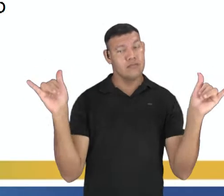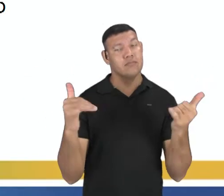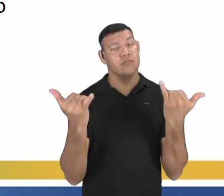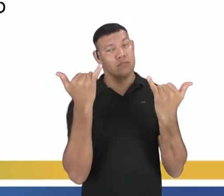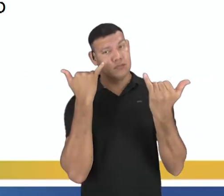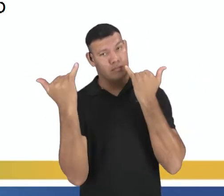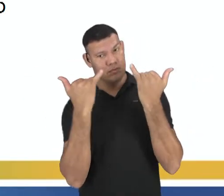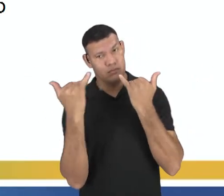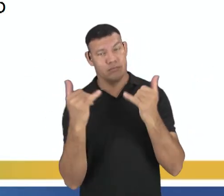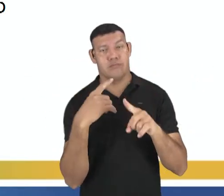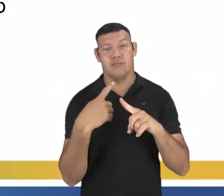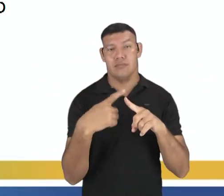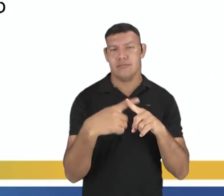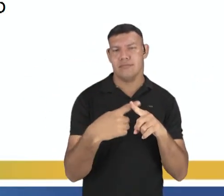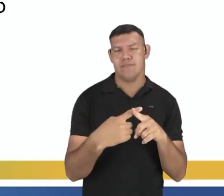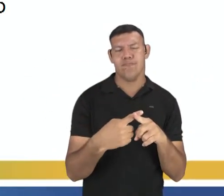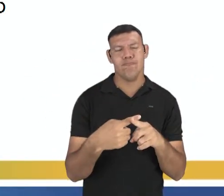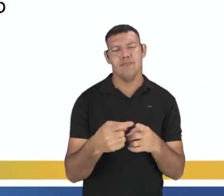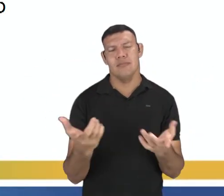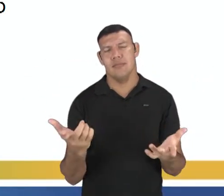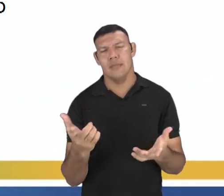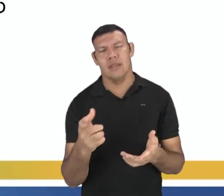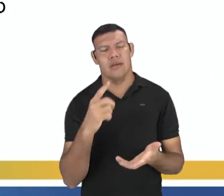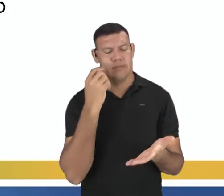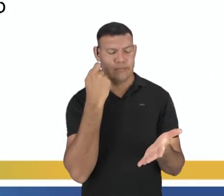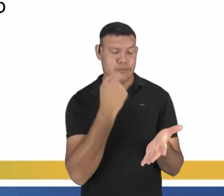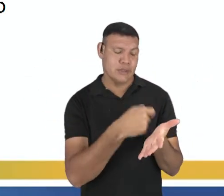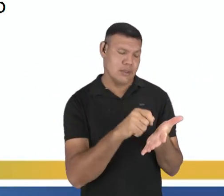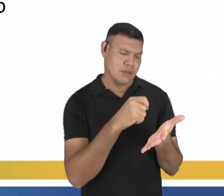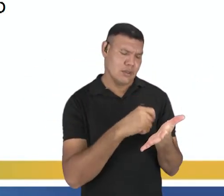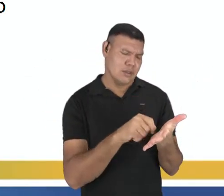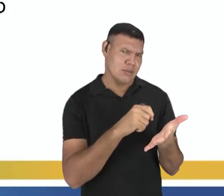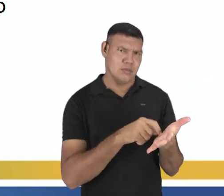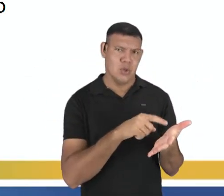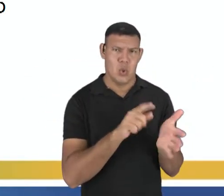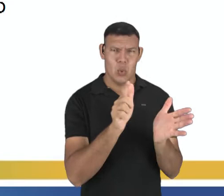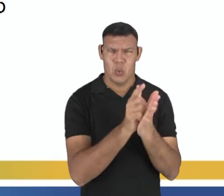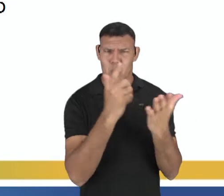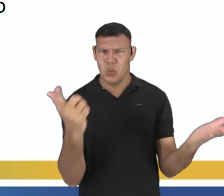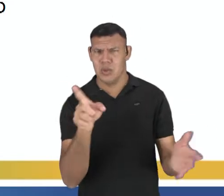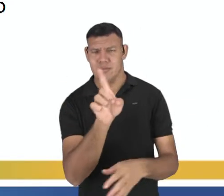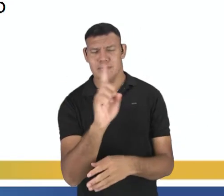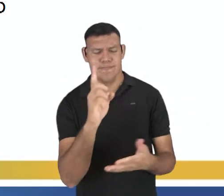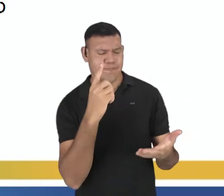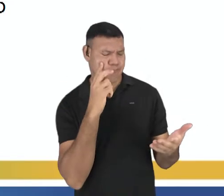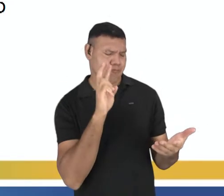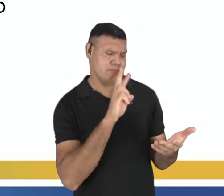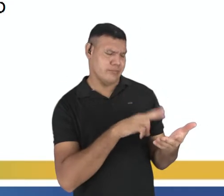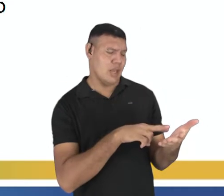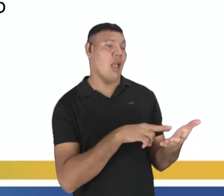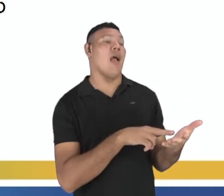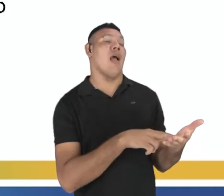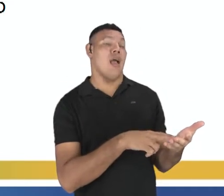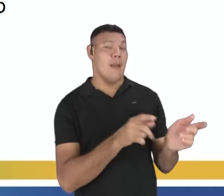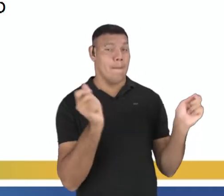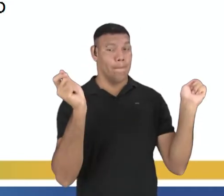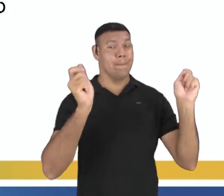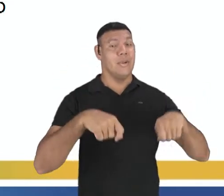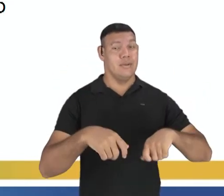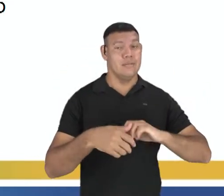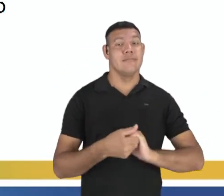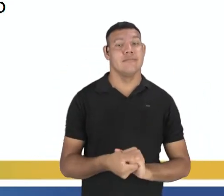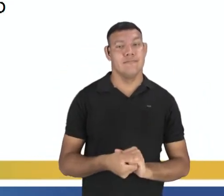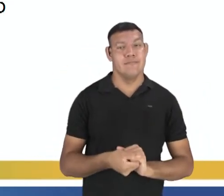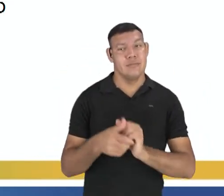mesmo que indiretamente, mesmo que você não esteja arriscando o seu jornal lá para identificar essas perguntas, o